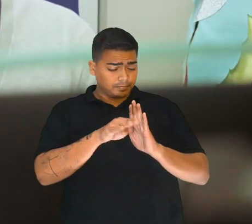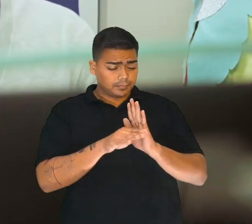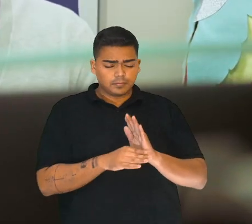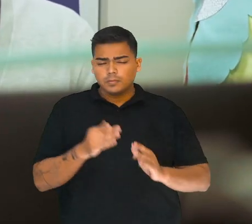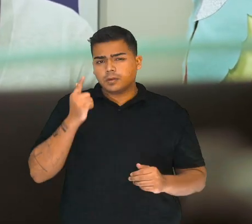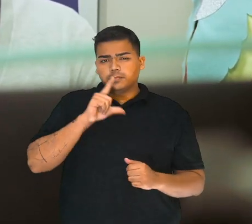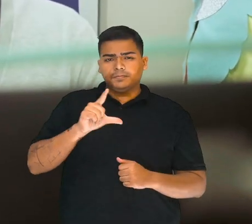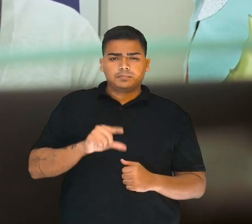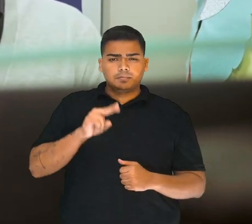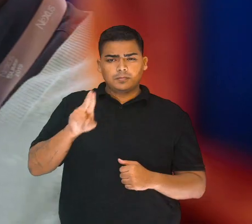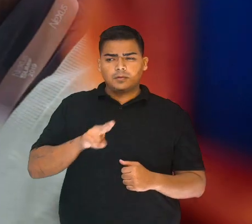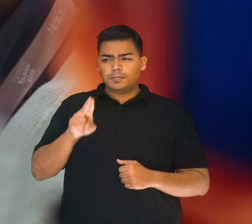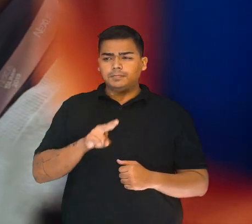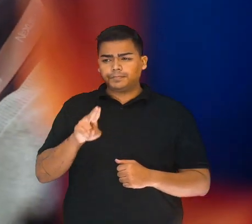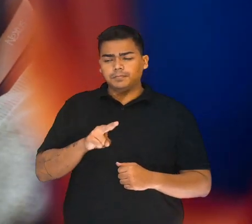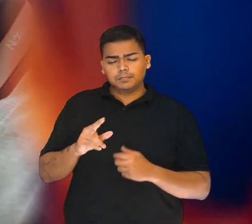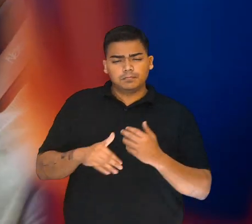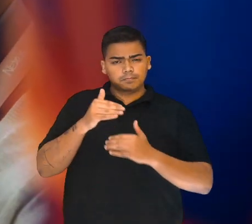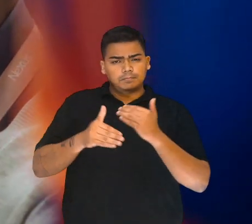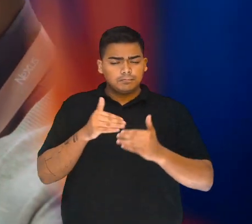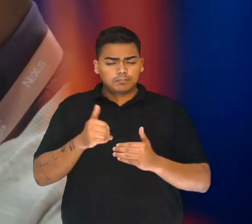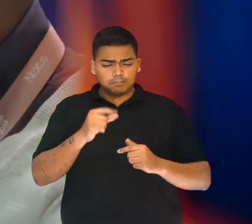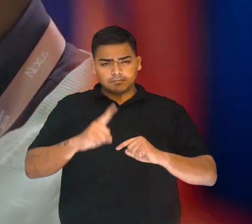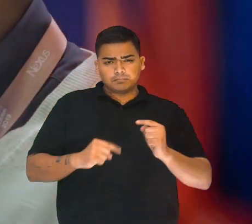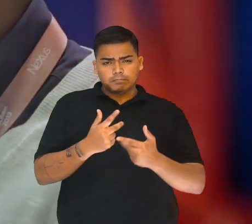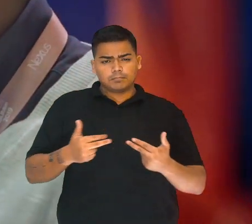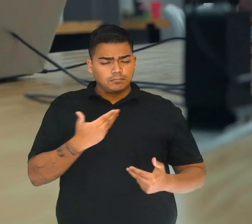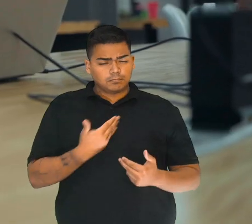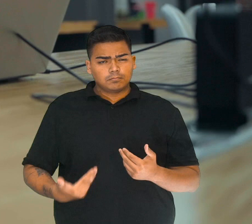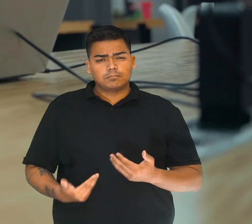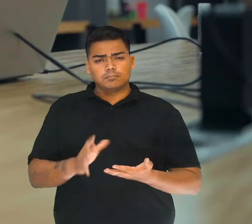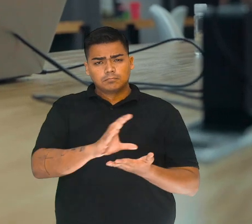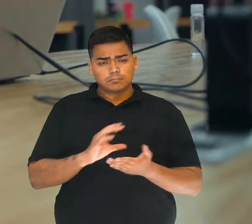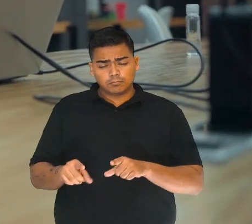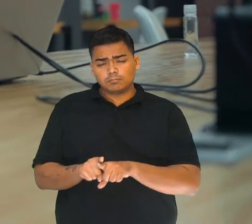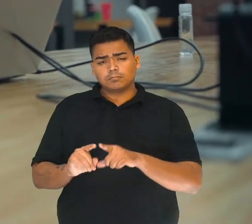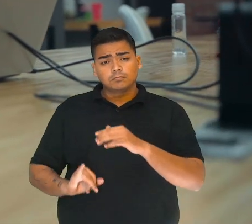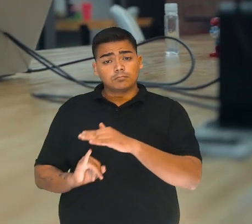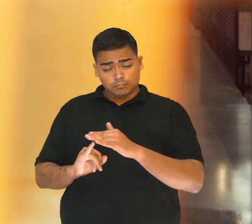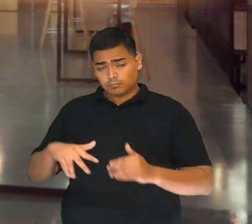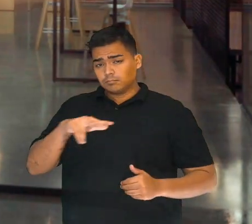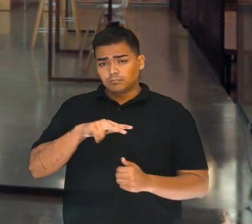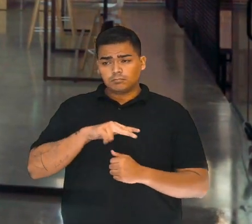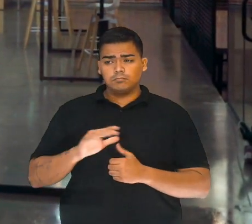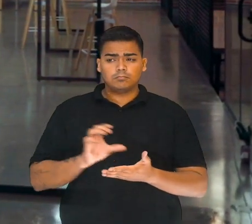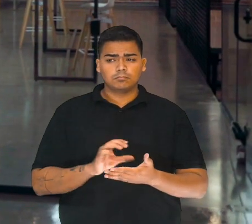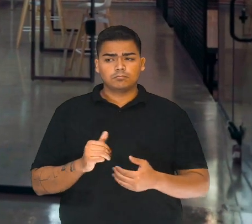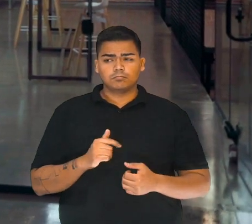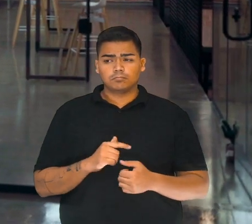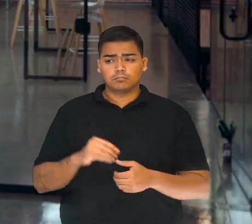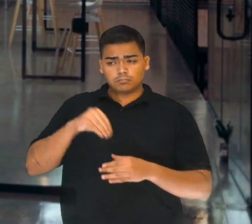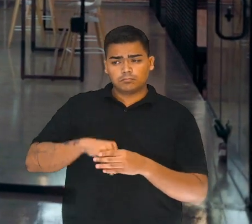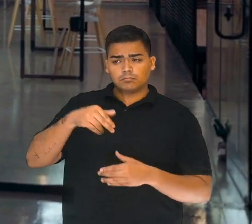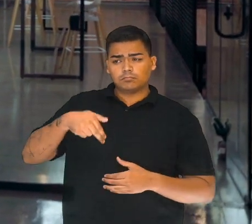programas é para que ele consiga sobreviver ao Vale da Morte, ir para o mercado, acessar recursos públicos, recursos privados. Dentro do Nexus